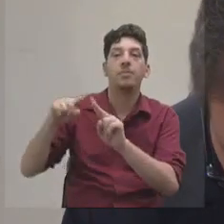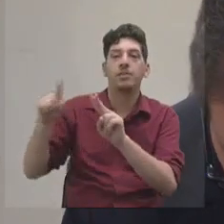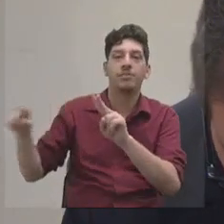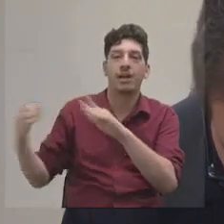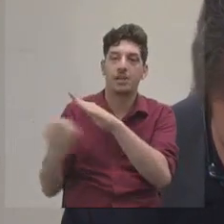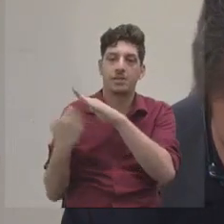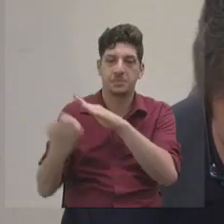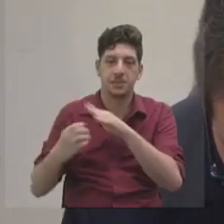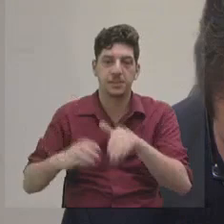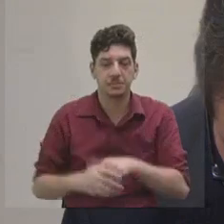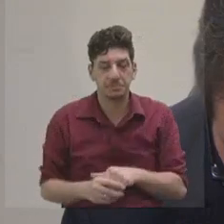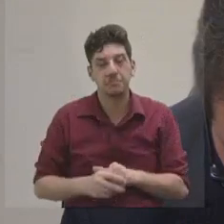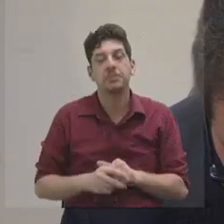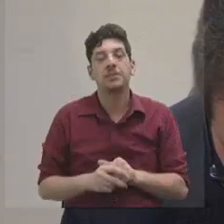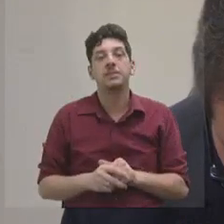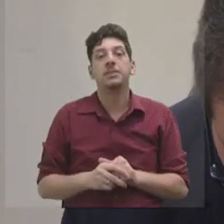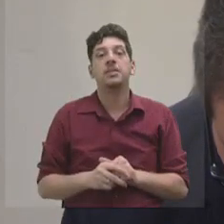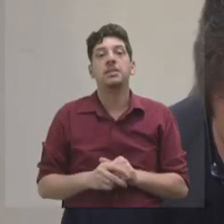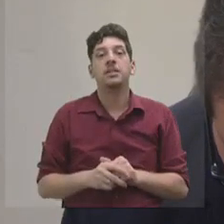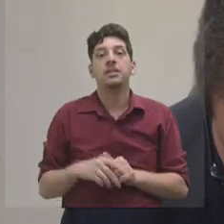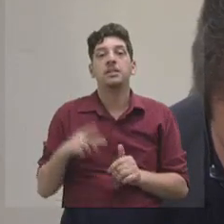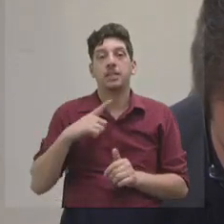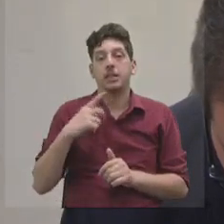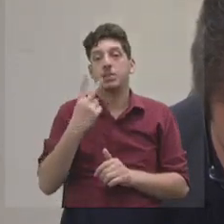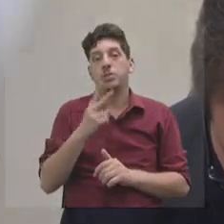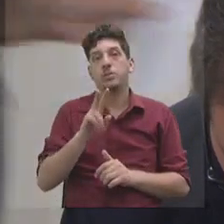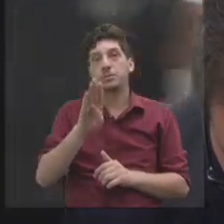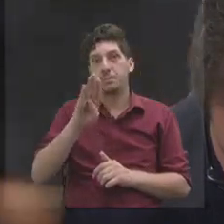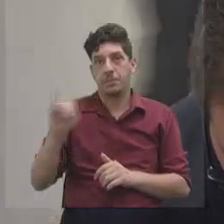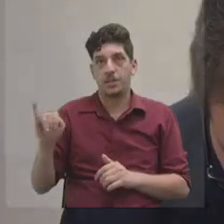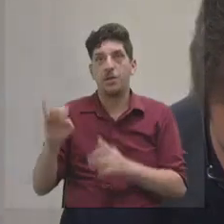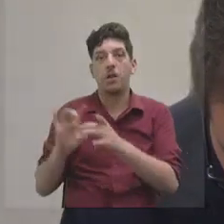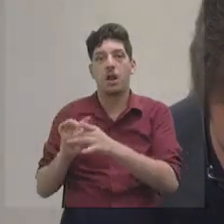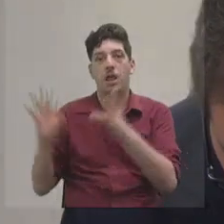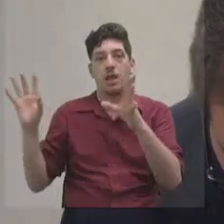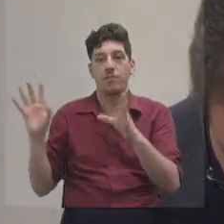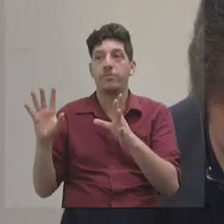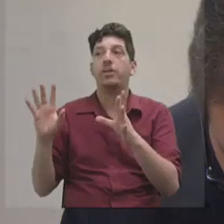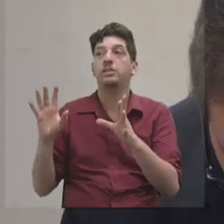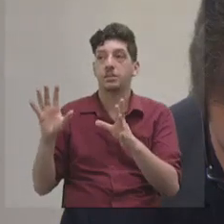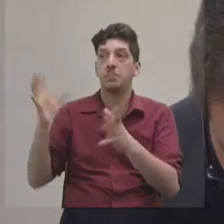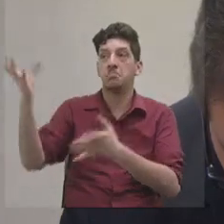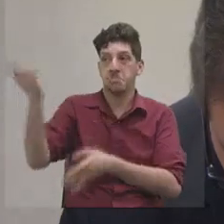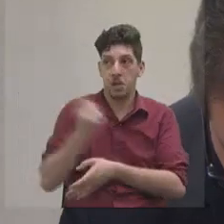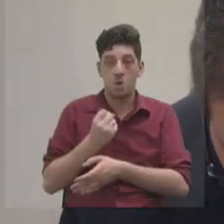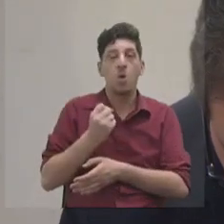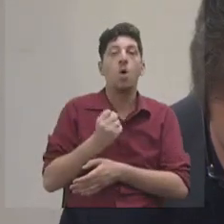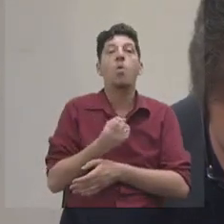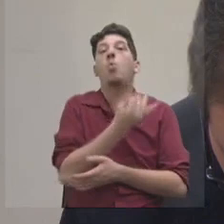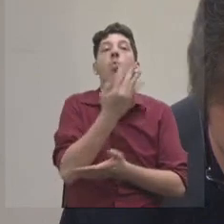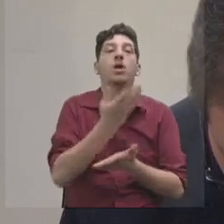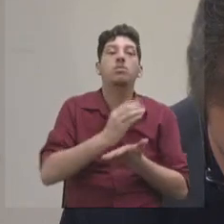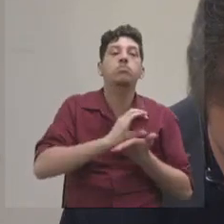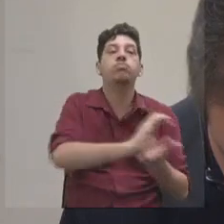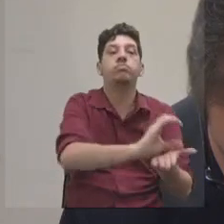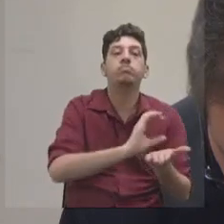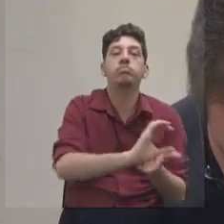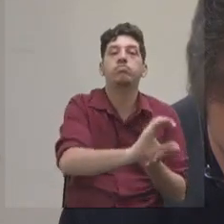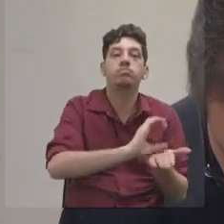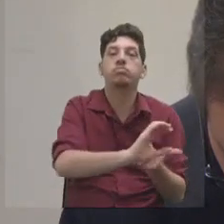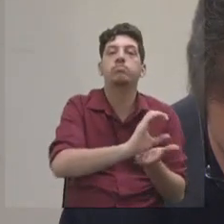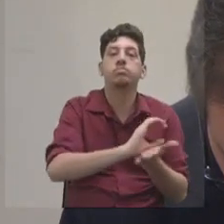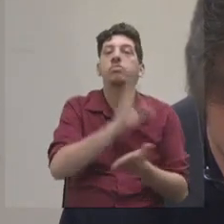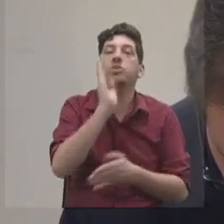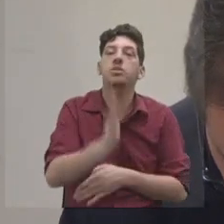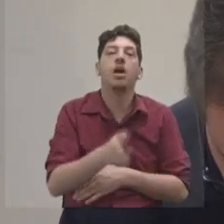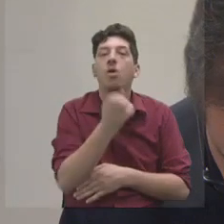efetivamente do cerca de 2B disponibilizado já foram efetivamente executado pela pelo Estado